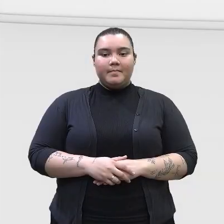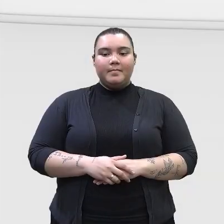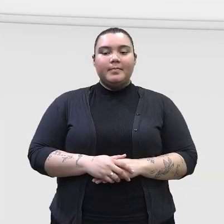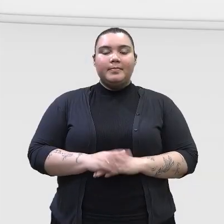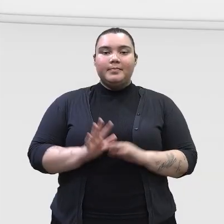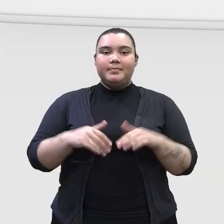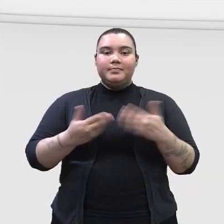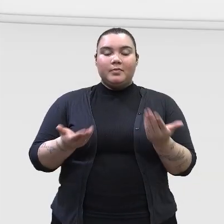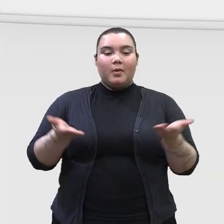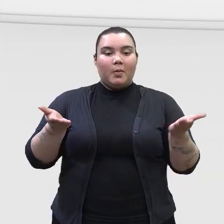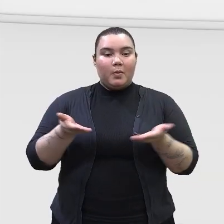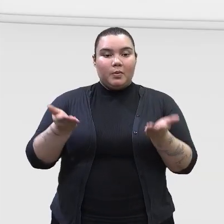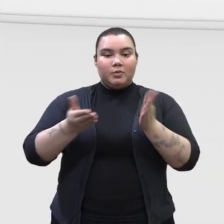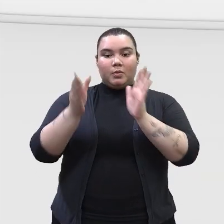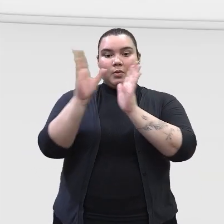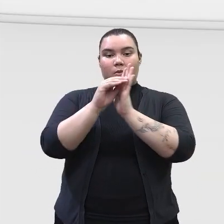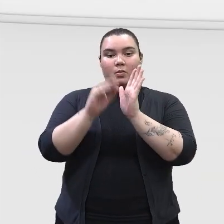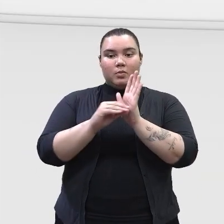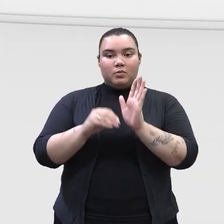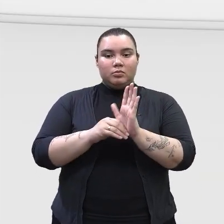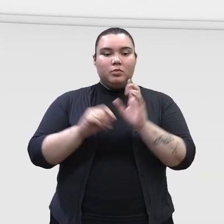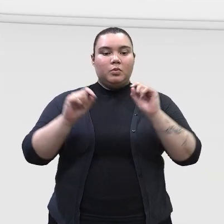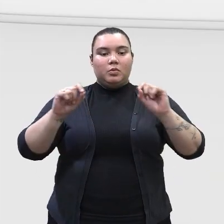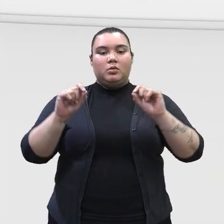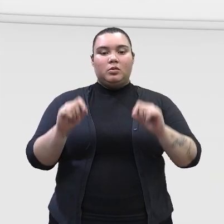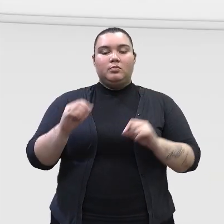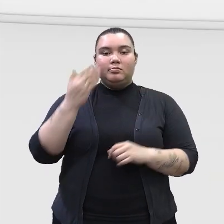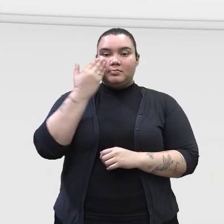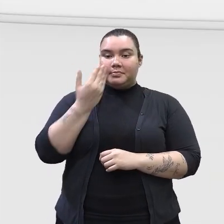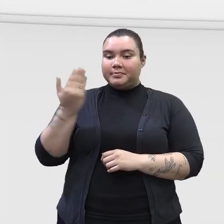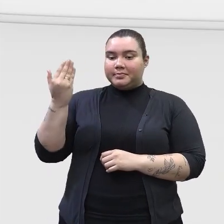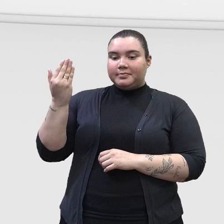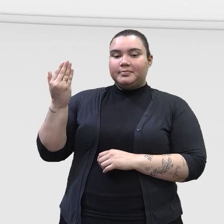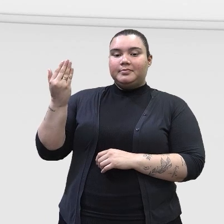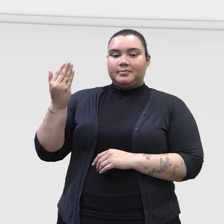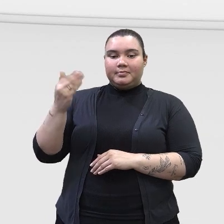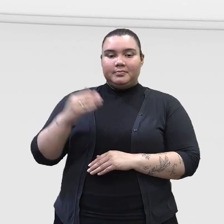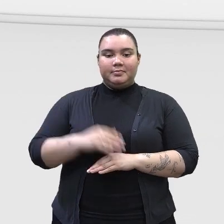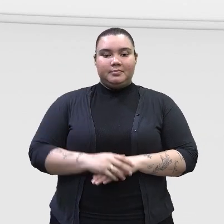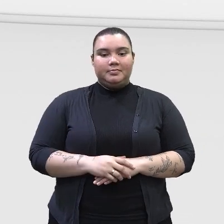Bem, então, o nosso conteúdo de hoje é superlative,